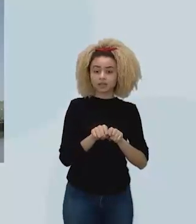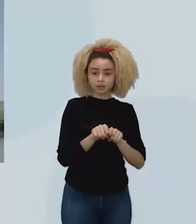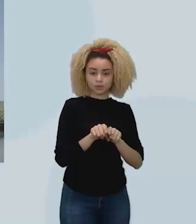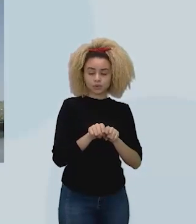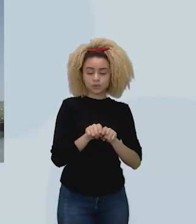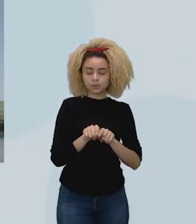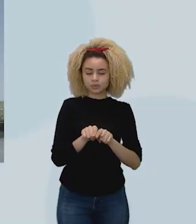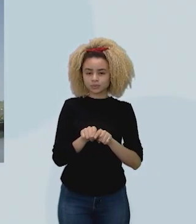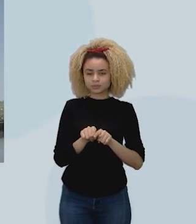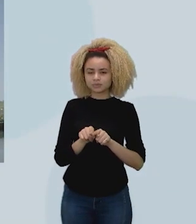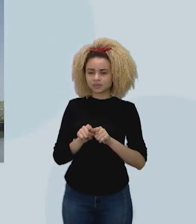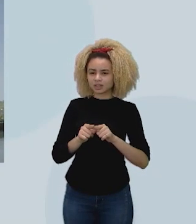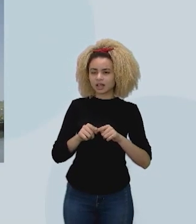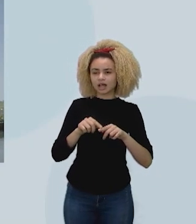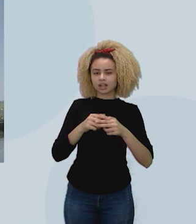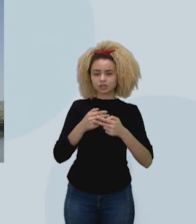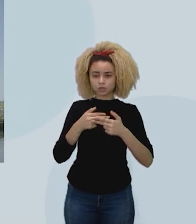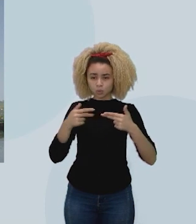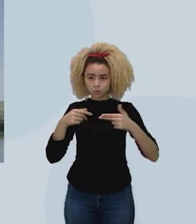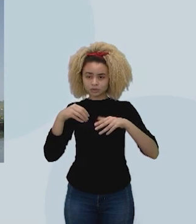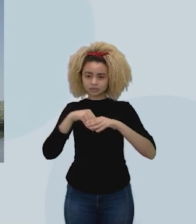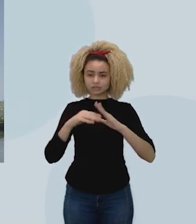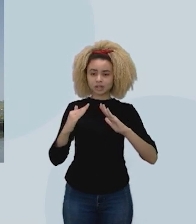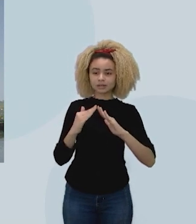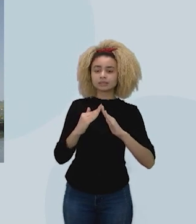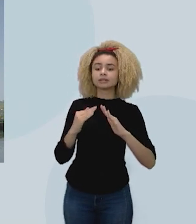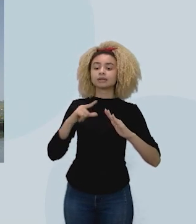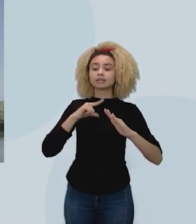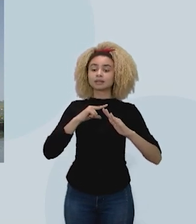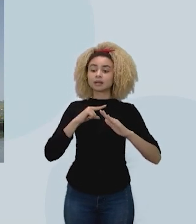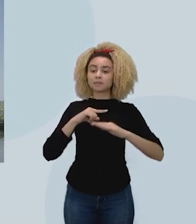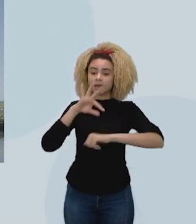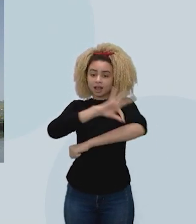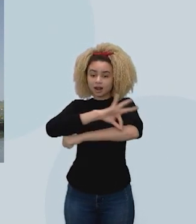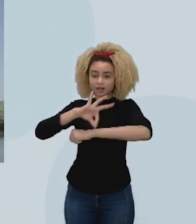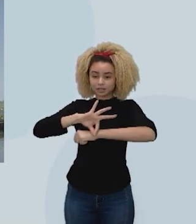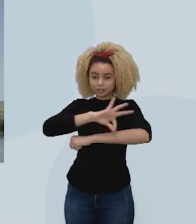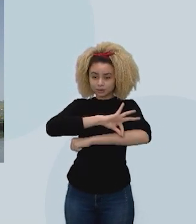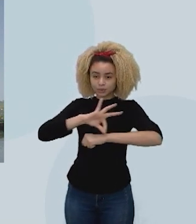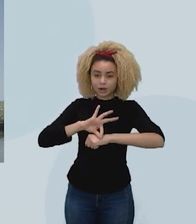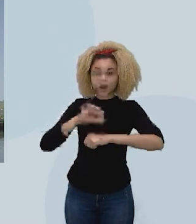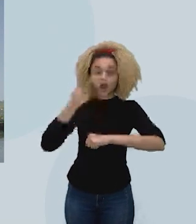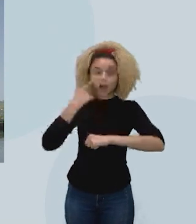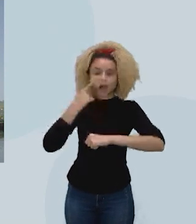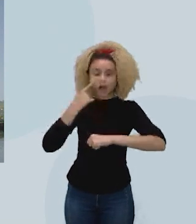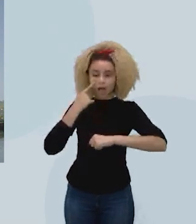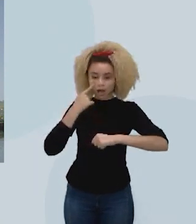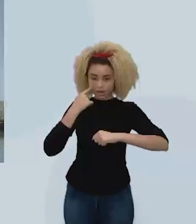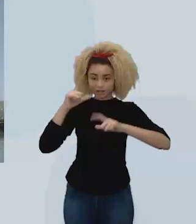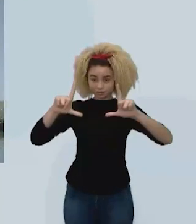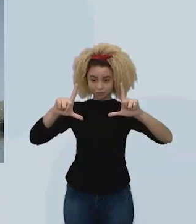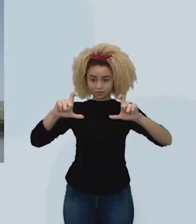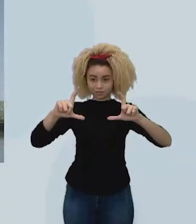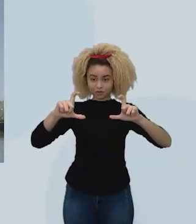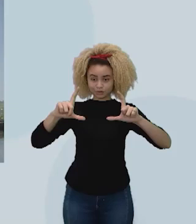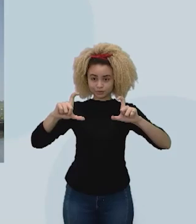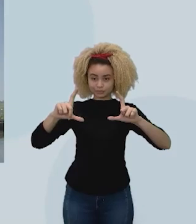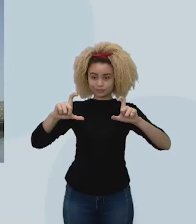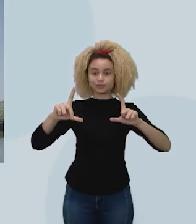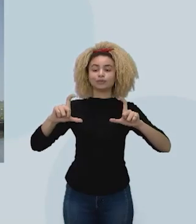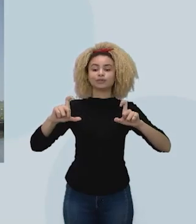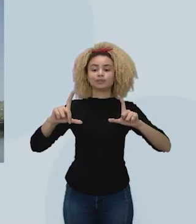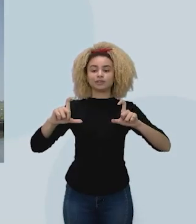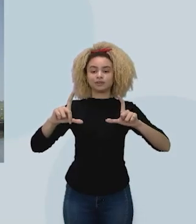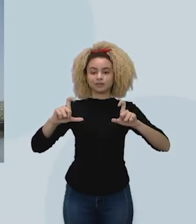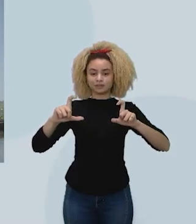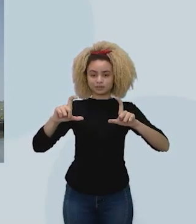do mobiliário, né, do design de interiores, a gente vê também isso na arquitetura. Olha aqui, ó. Essa aqui é uma foto, né,